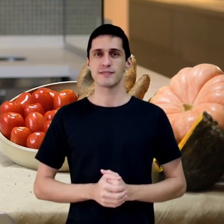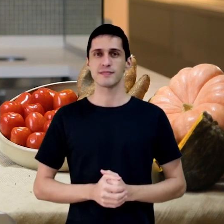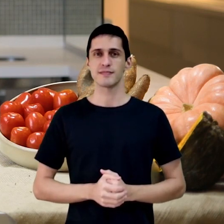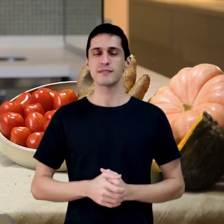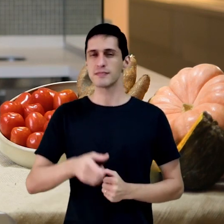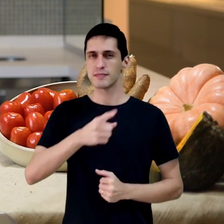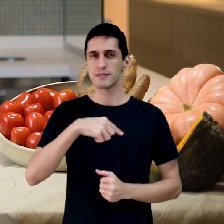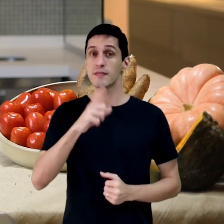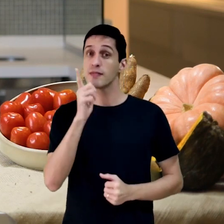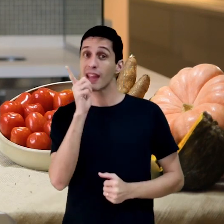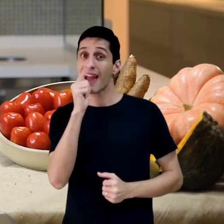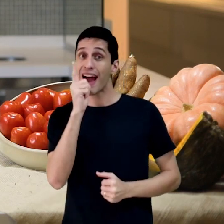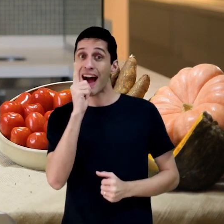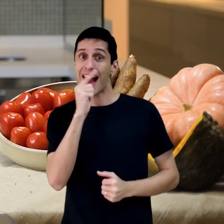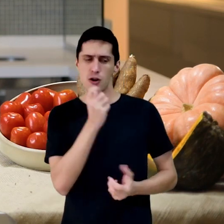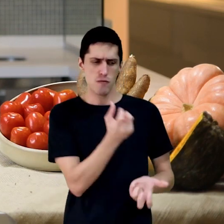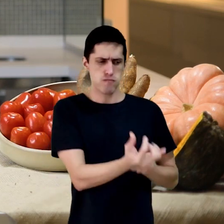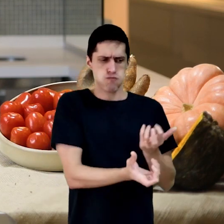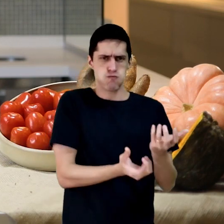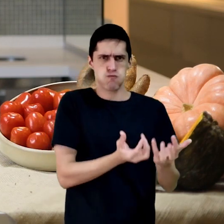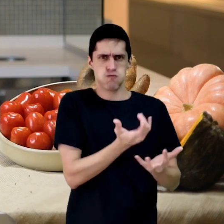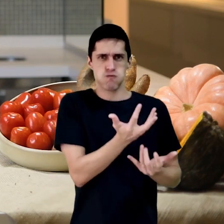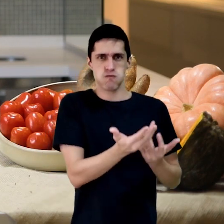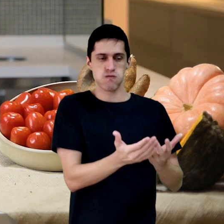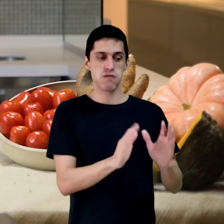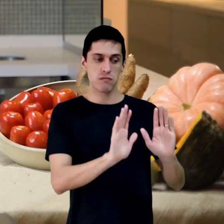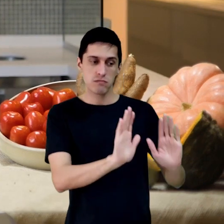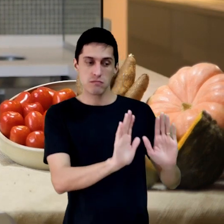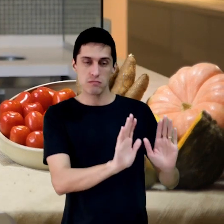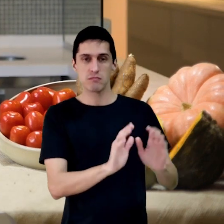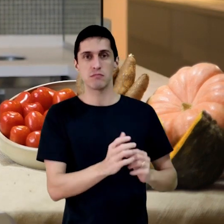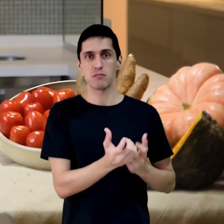vamos colocar uma água para ferver,